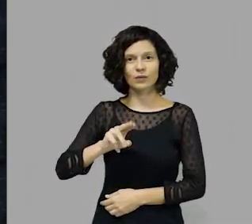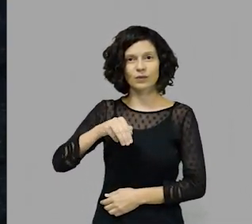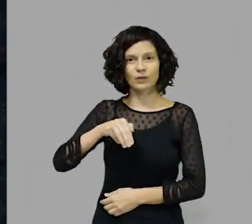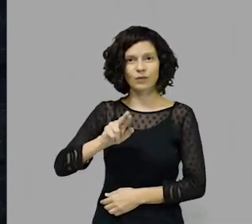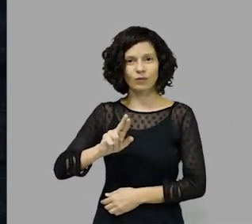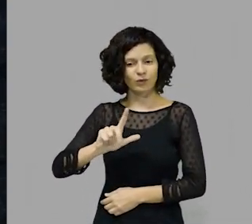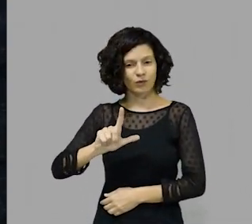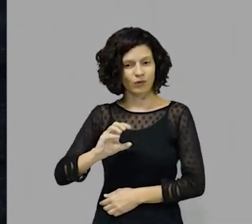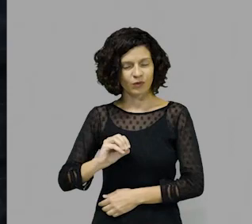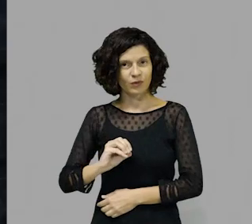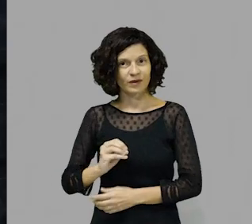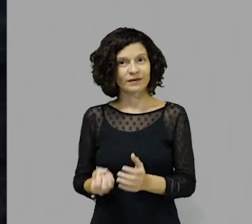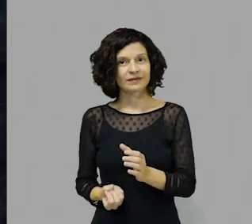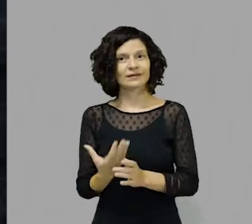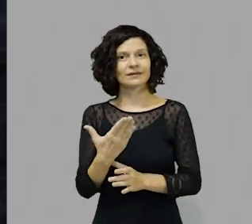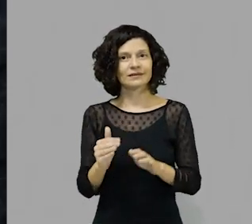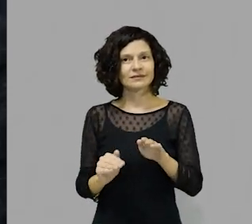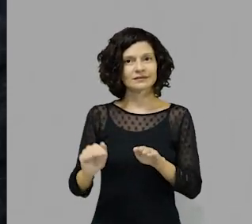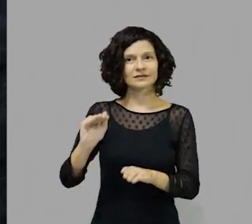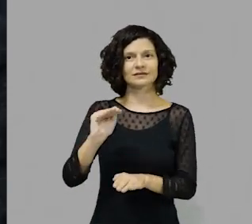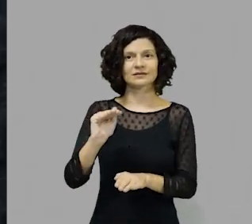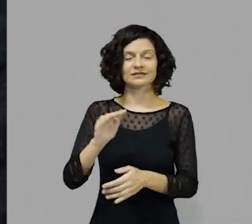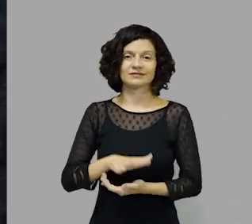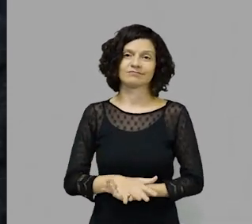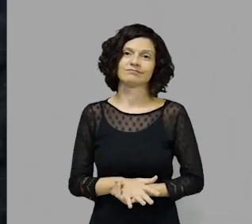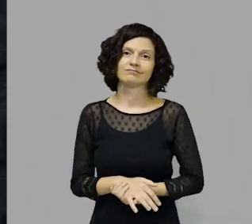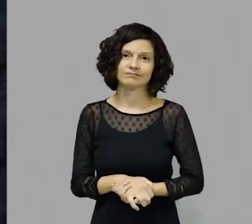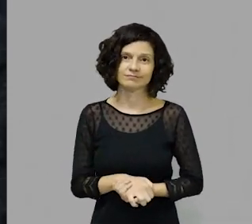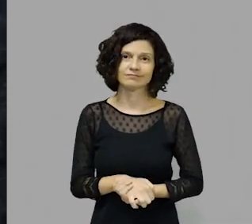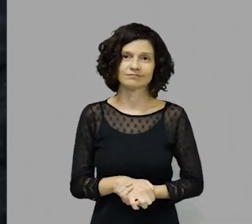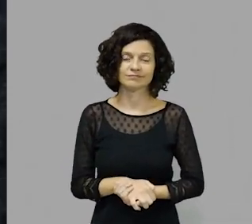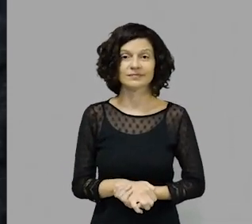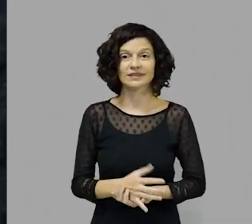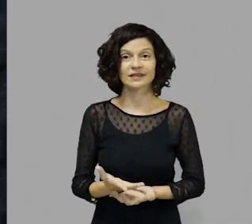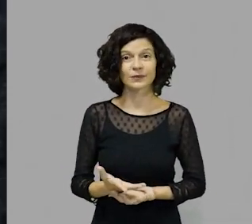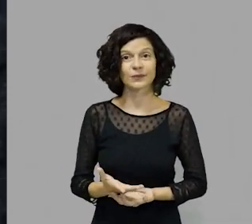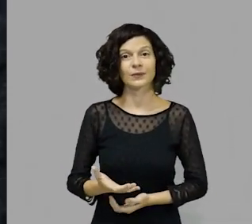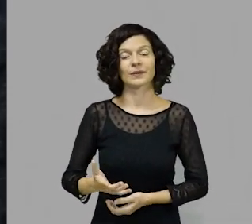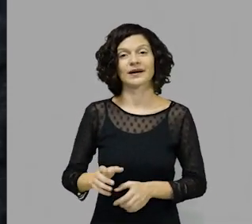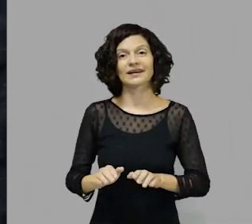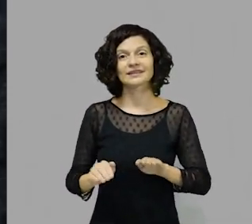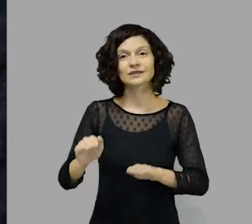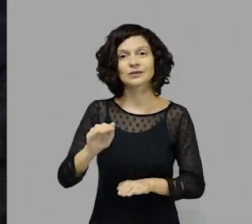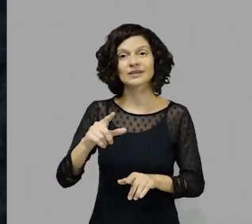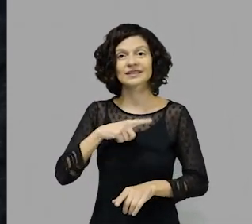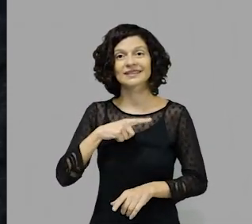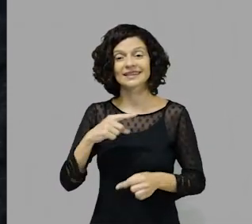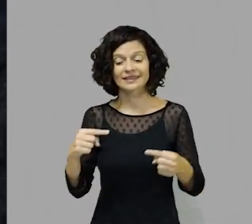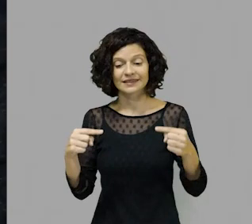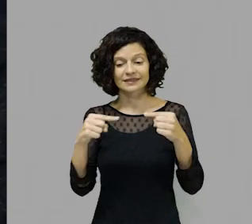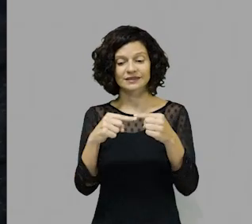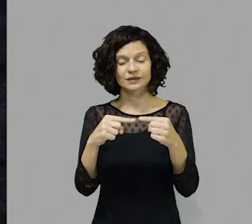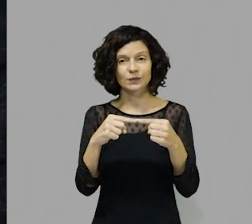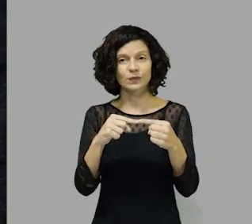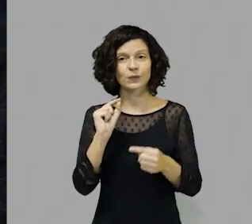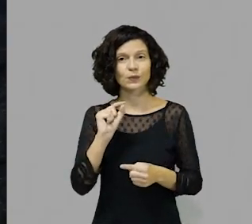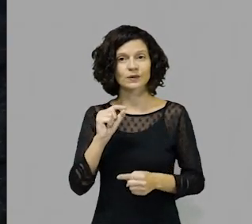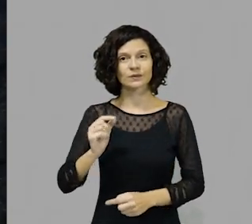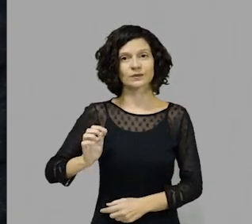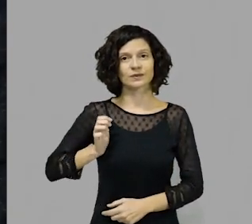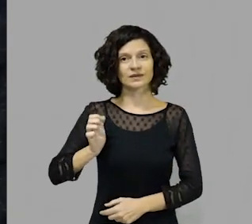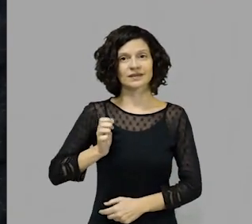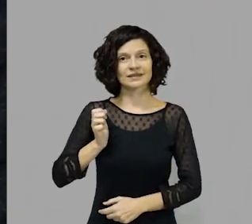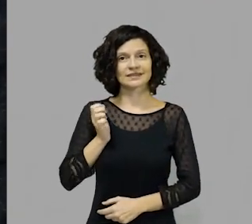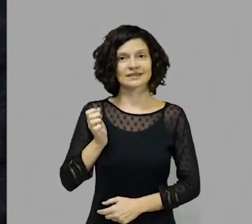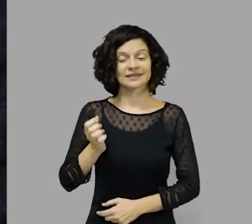ter uma visão sobre desigualdade que não tem a ver com pobreza, mas tem a ver com riqueza, com a produção de riquezas. E aí, essa